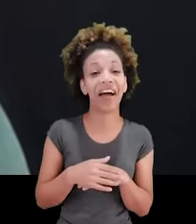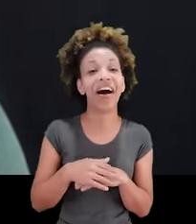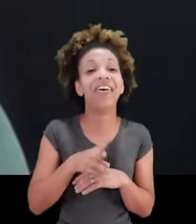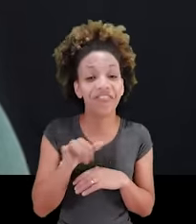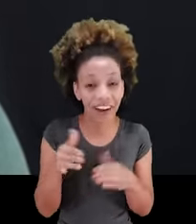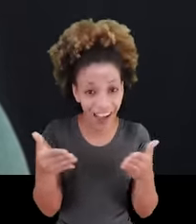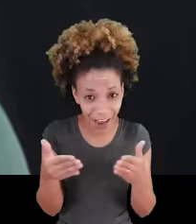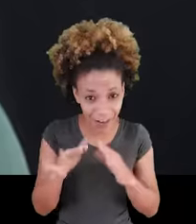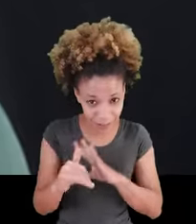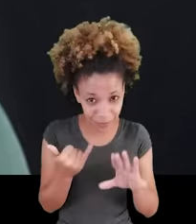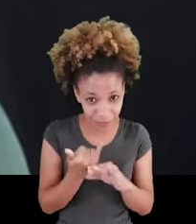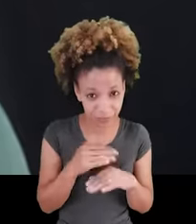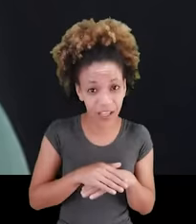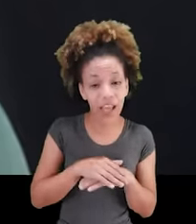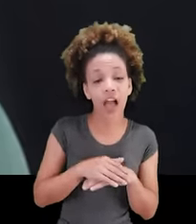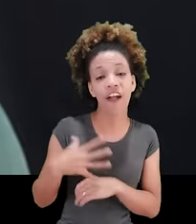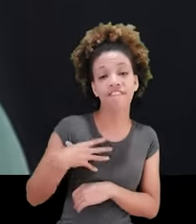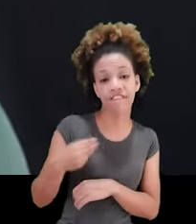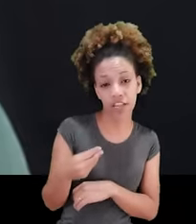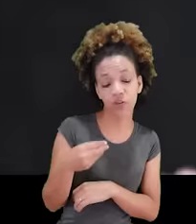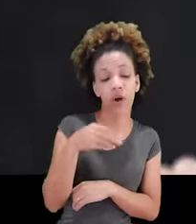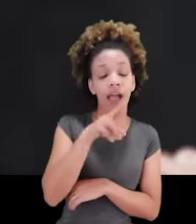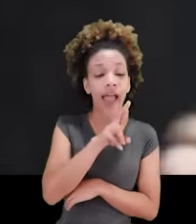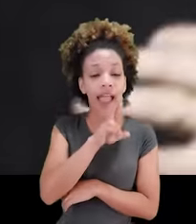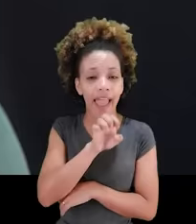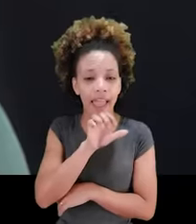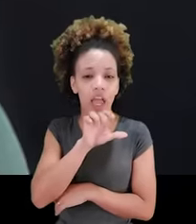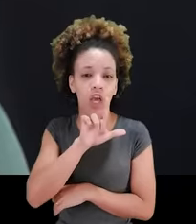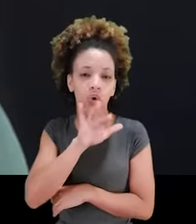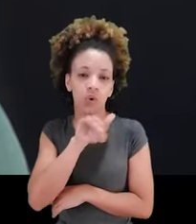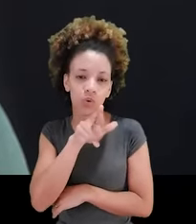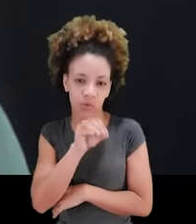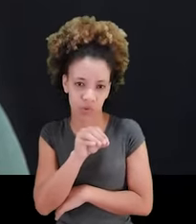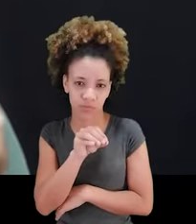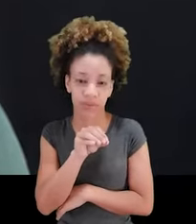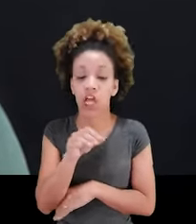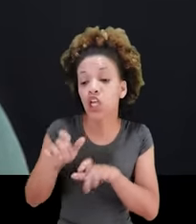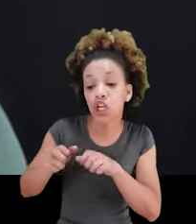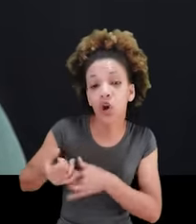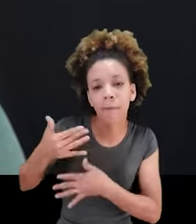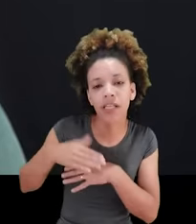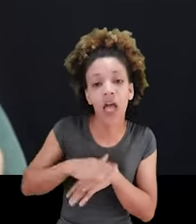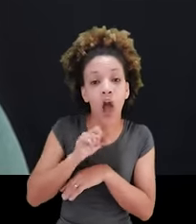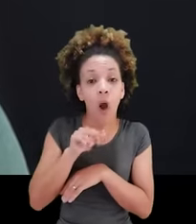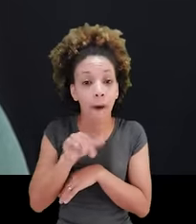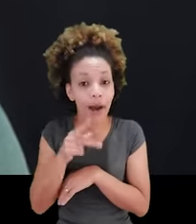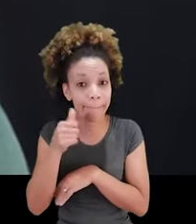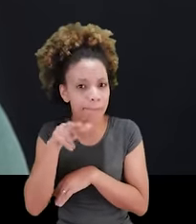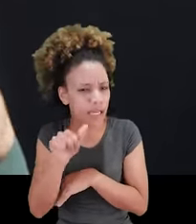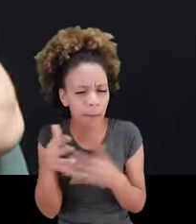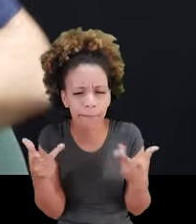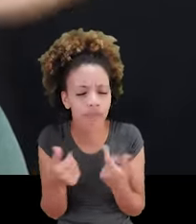YouTube e escrevam filho do recluso e comentem obra-prima e tal. Isso pra mim é algo que